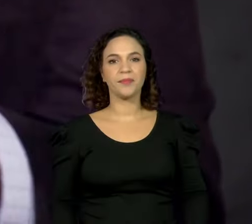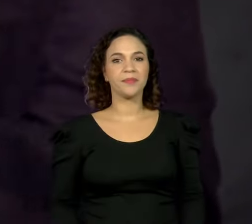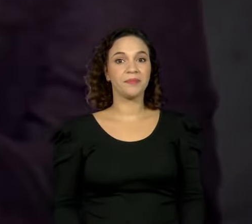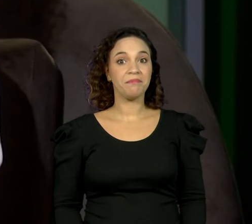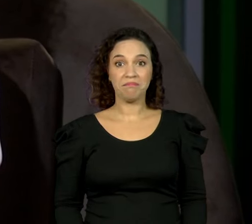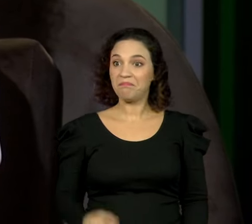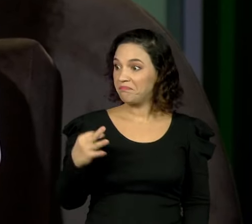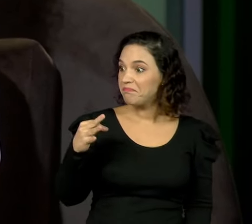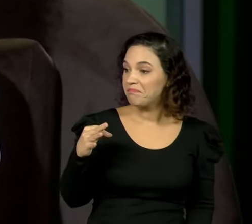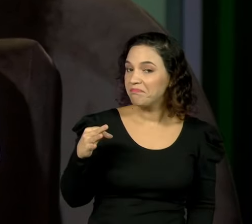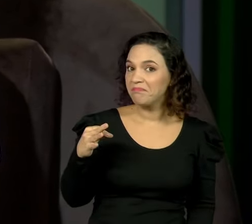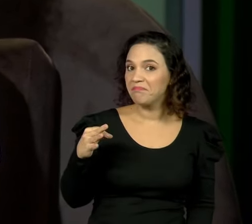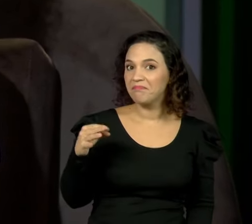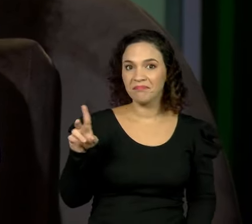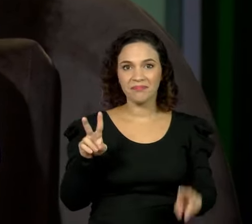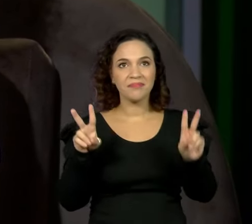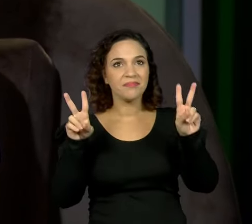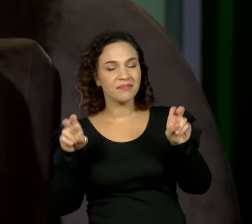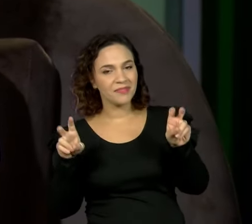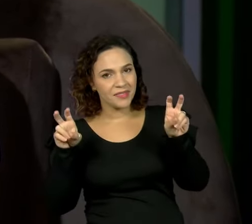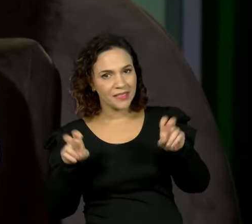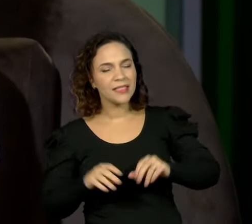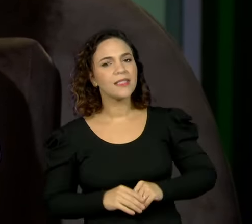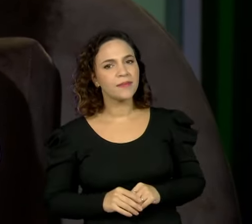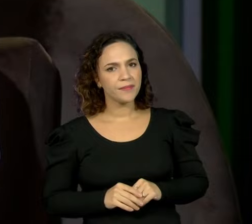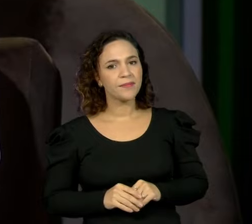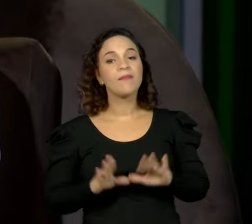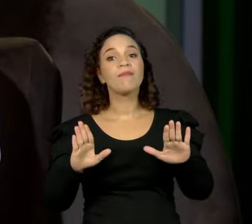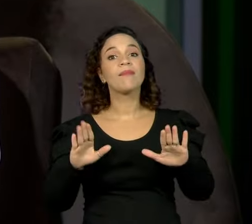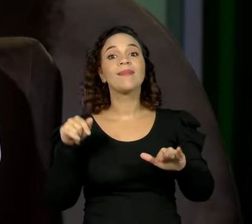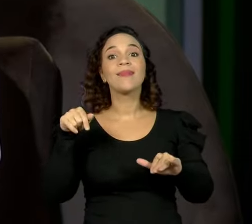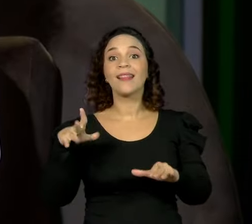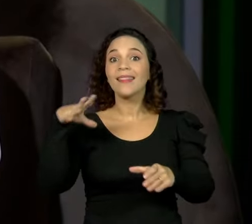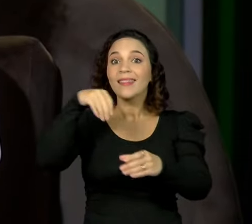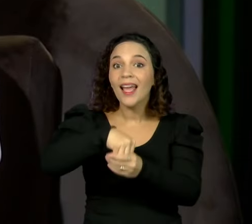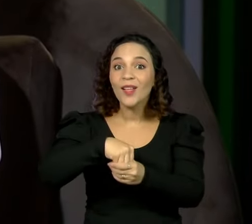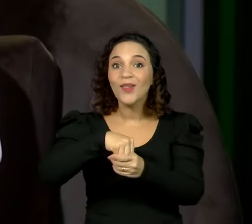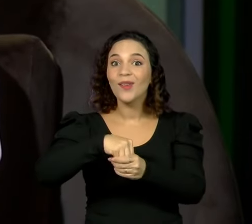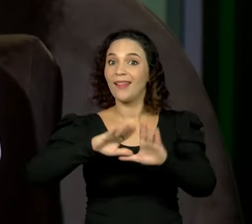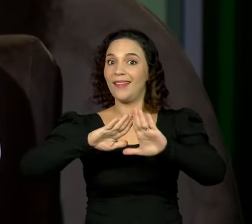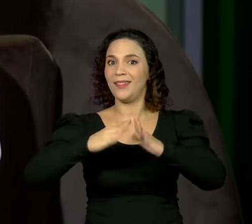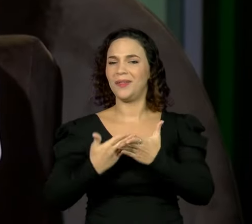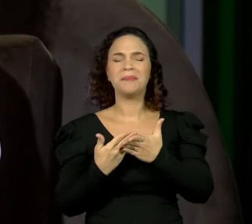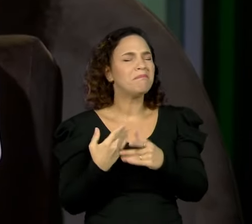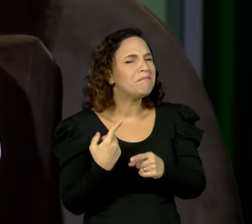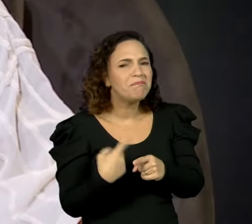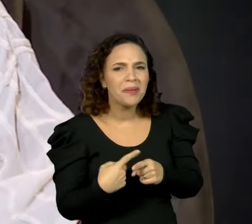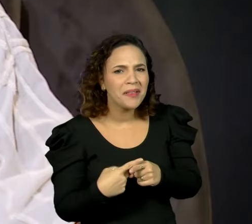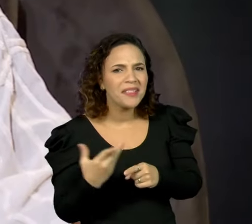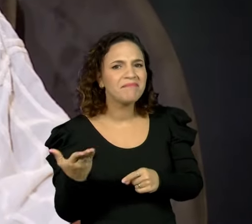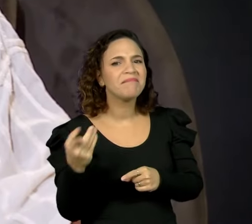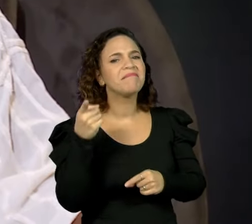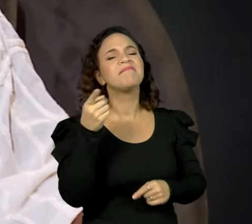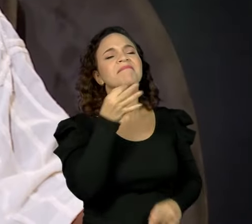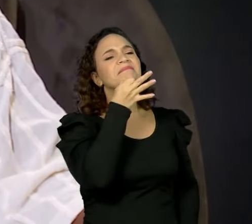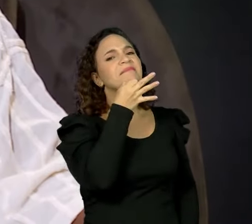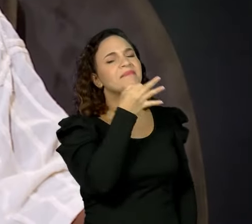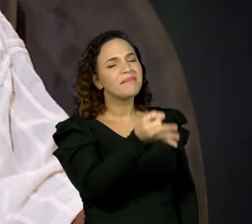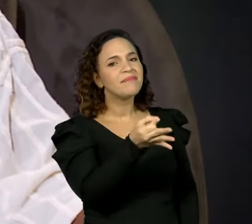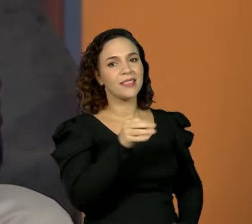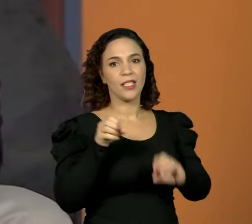É isso, né? Educação antirracista e decolonial no chão da escola. Por que que essa